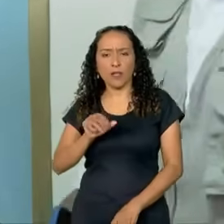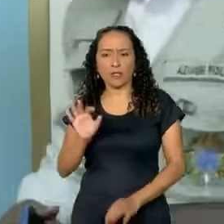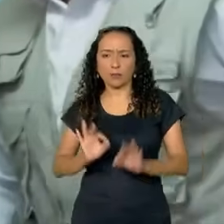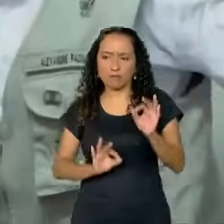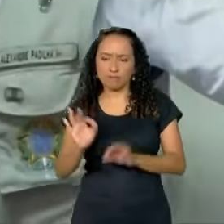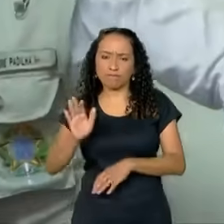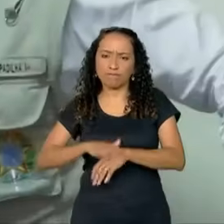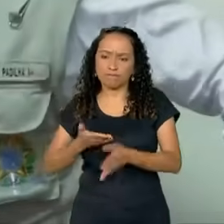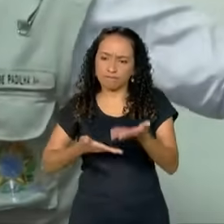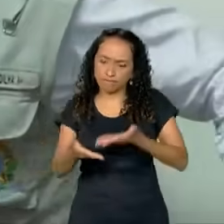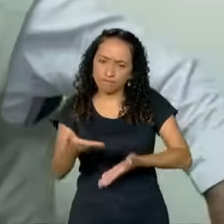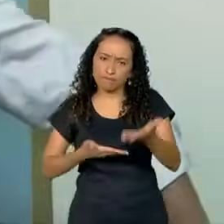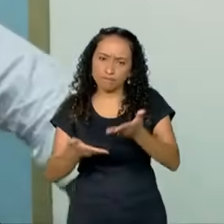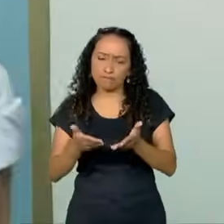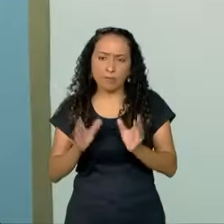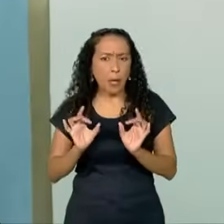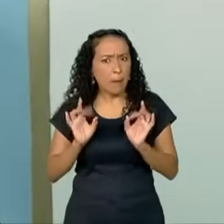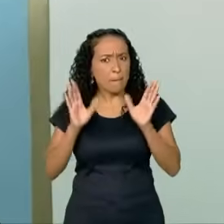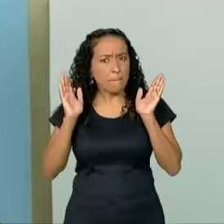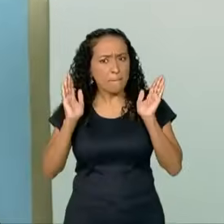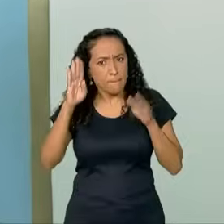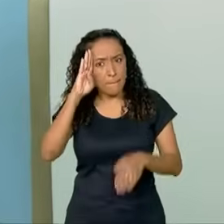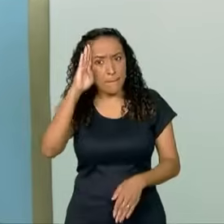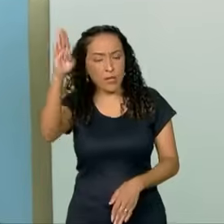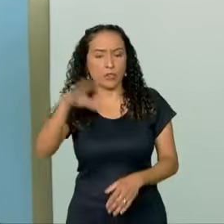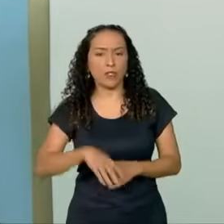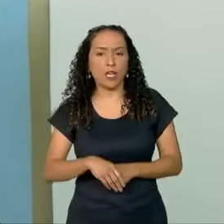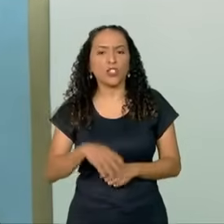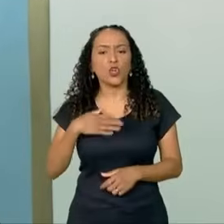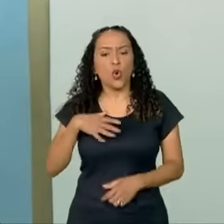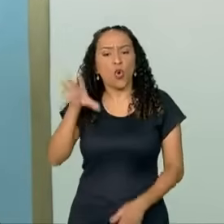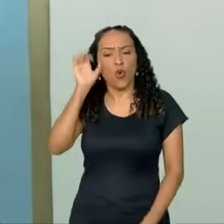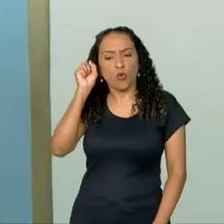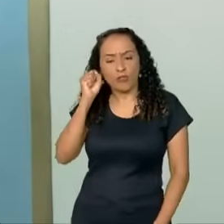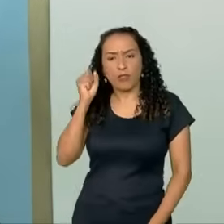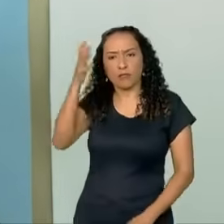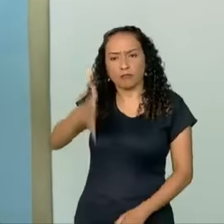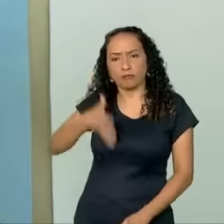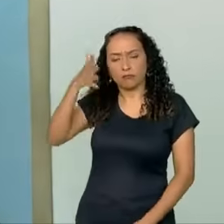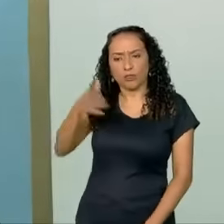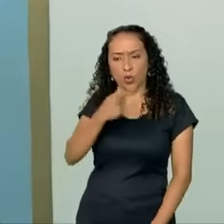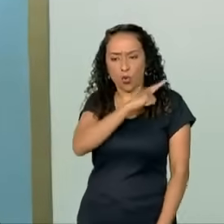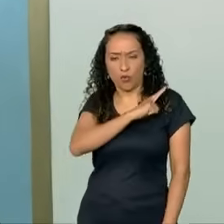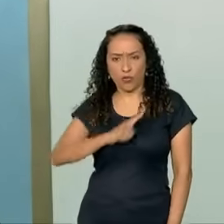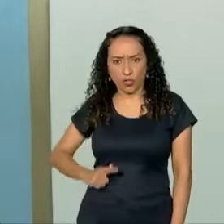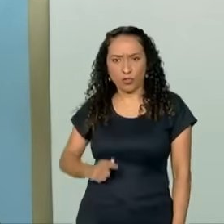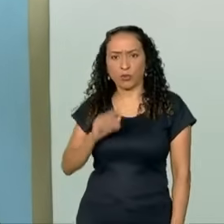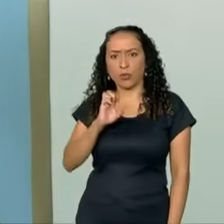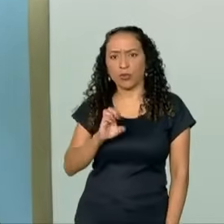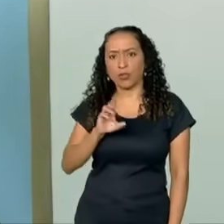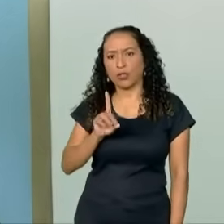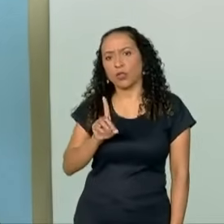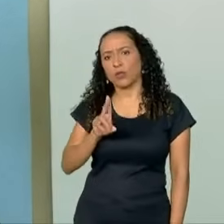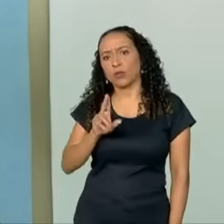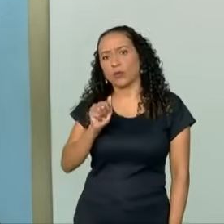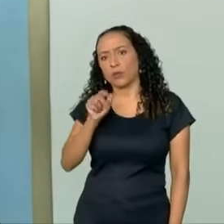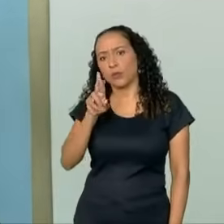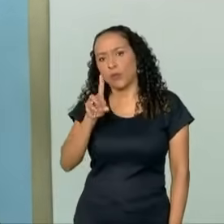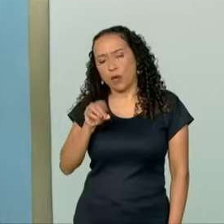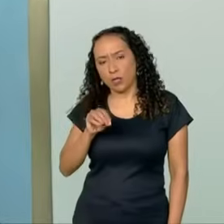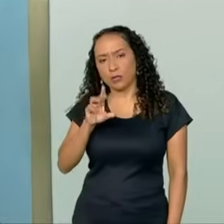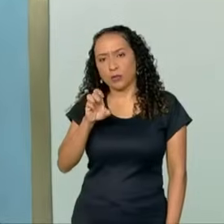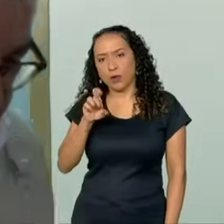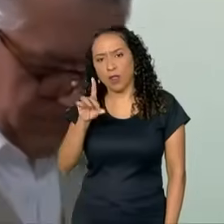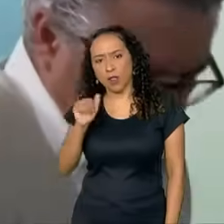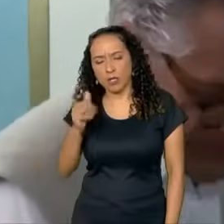o máximo de prioridade. Eu ouvi as palavras do governador Eduardo Leite, reconheço que em tempos